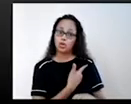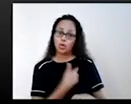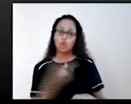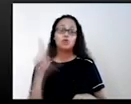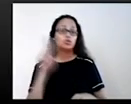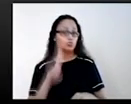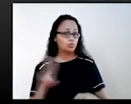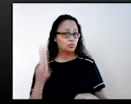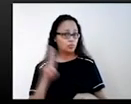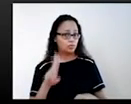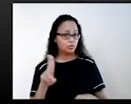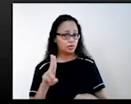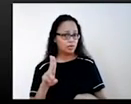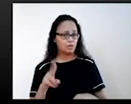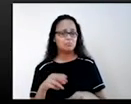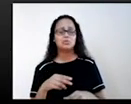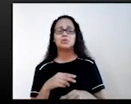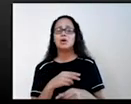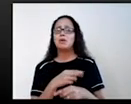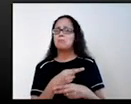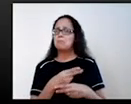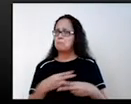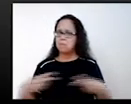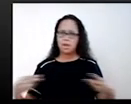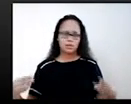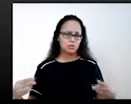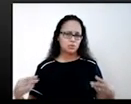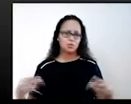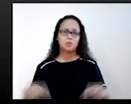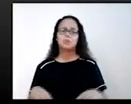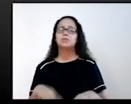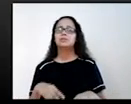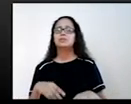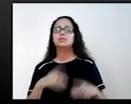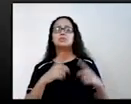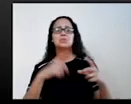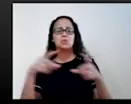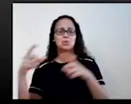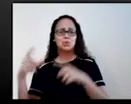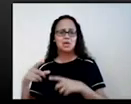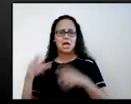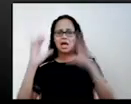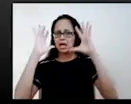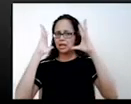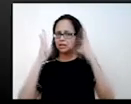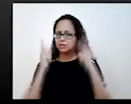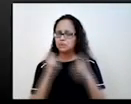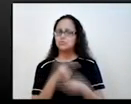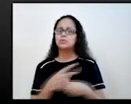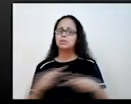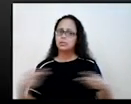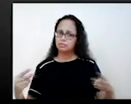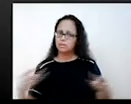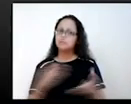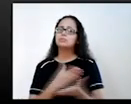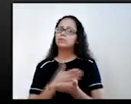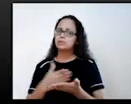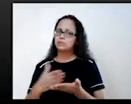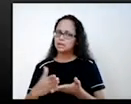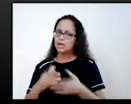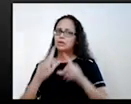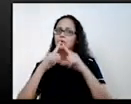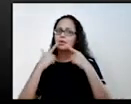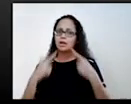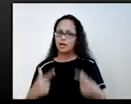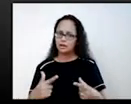ou que damos para nomes de coisas, de lugares, de roupas, de animais, tiveram origem então nessas línguas